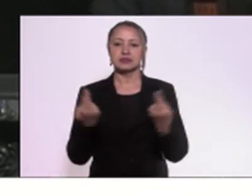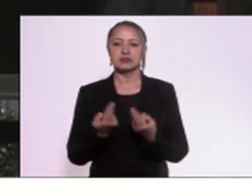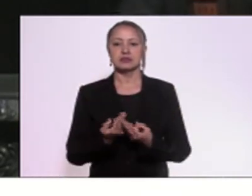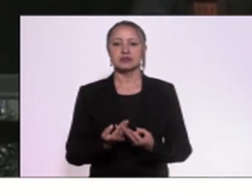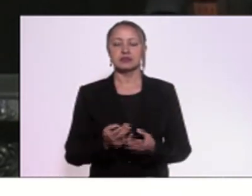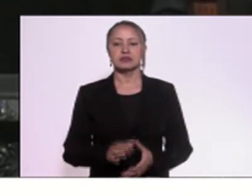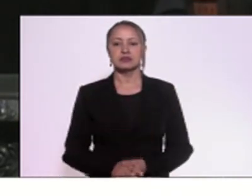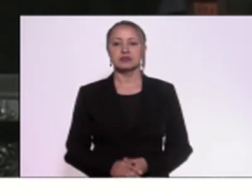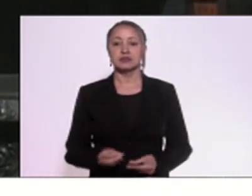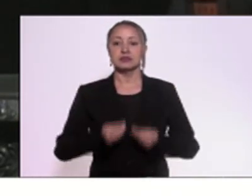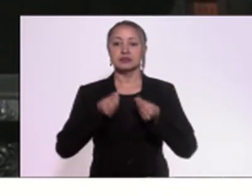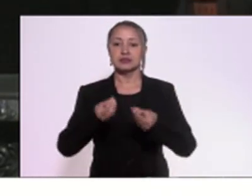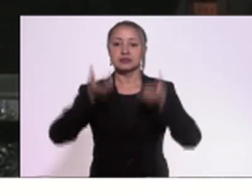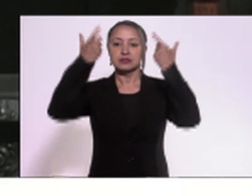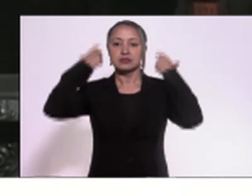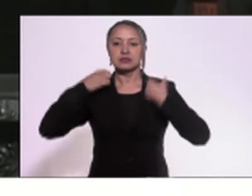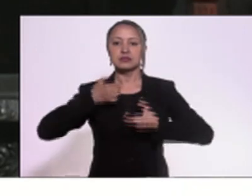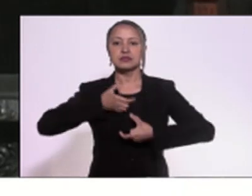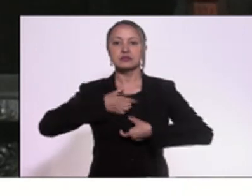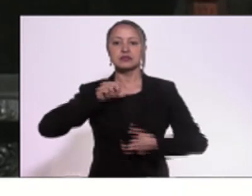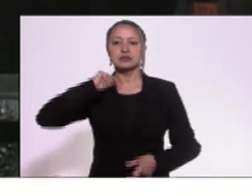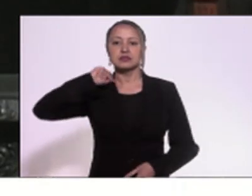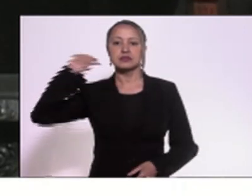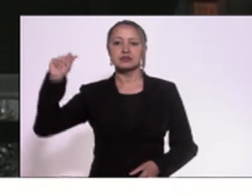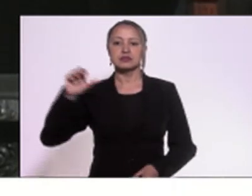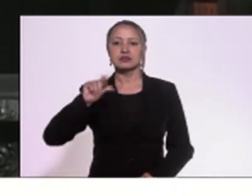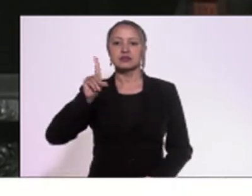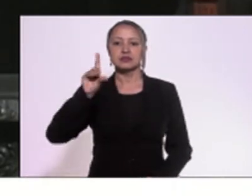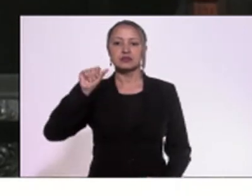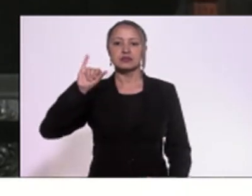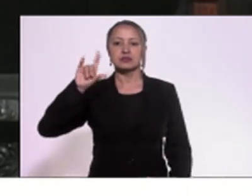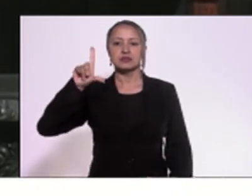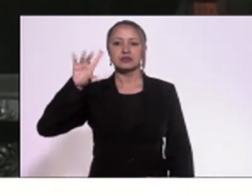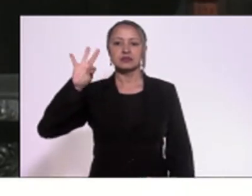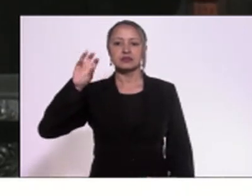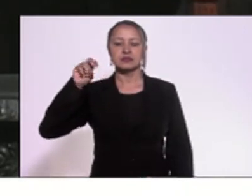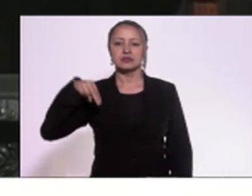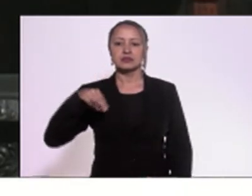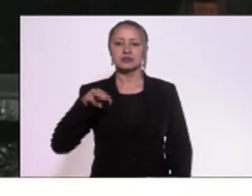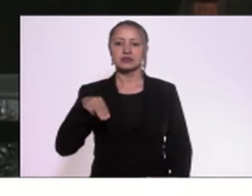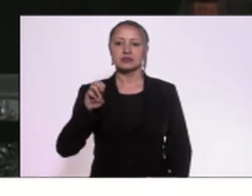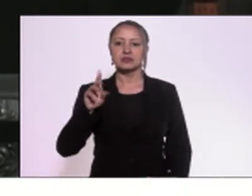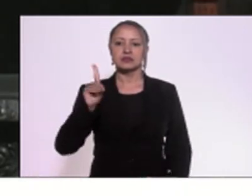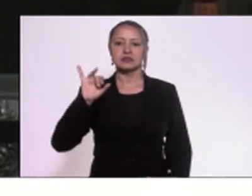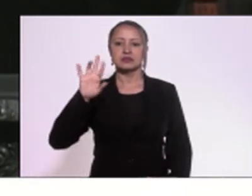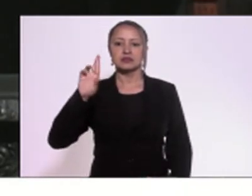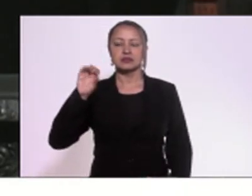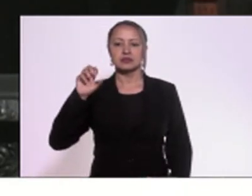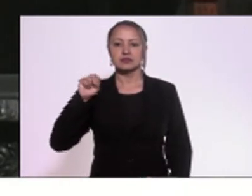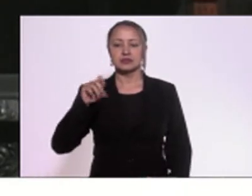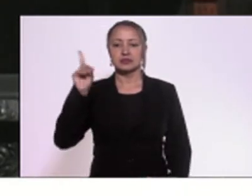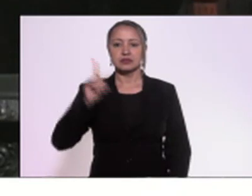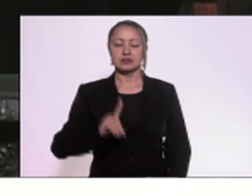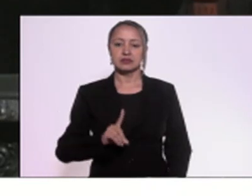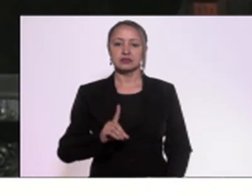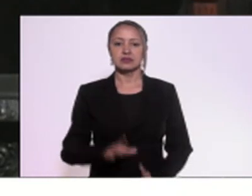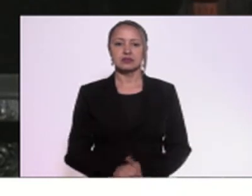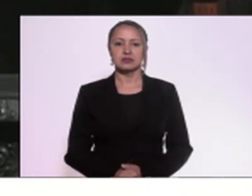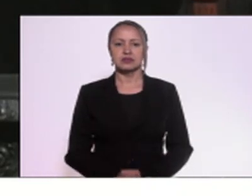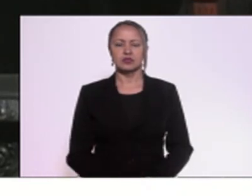de entrega de medalha Tiradentes ao senhor Adailton Medeiros, diretor fundador do Ponto Cine.